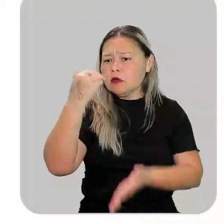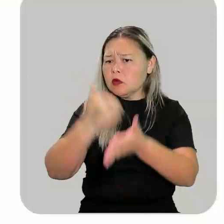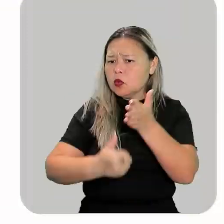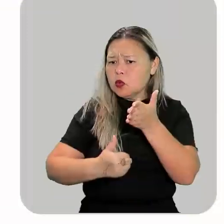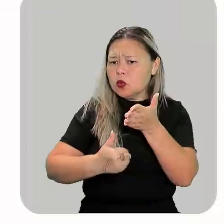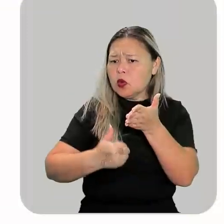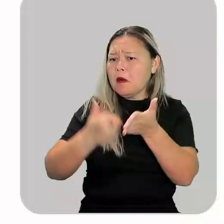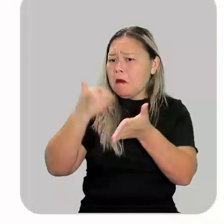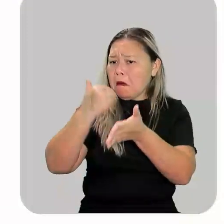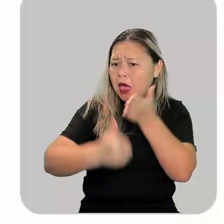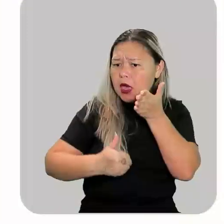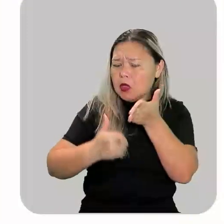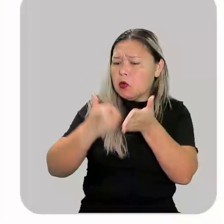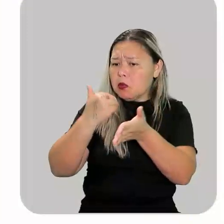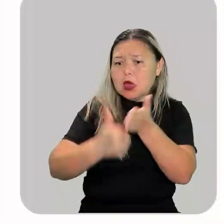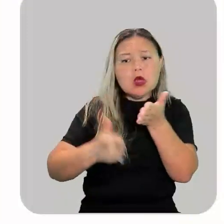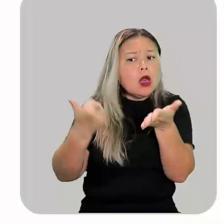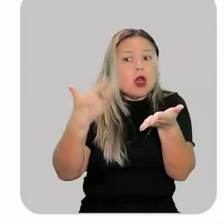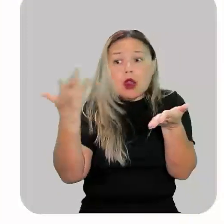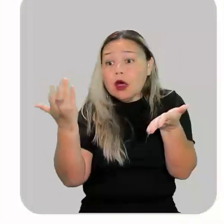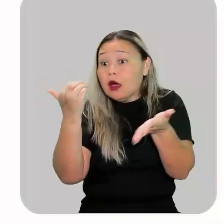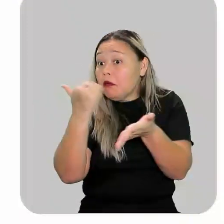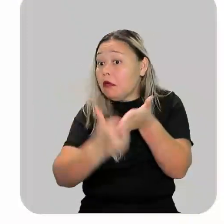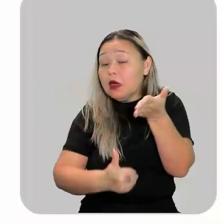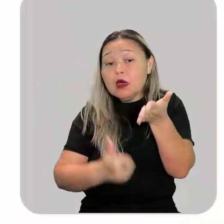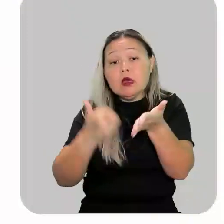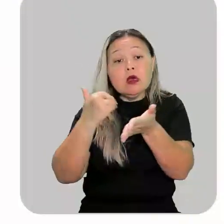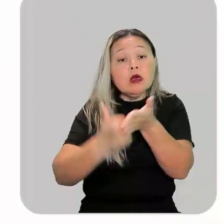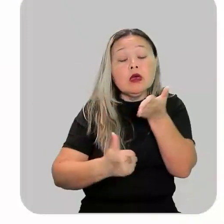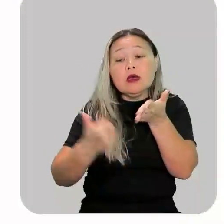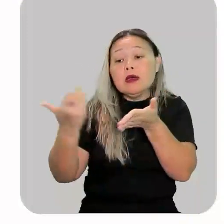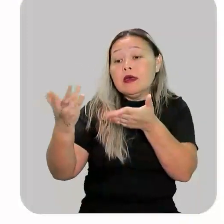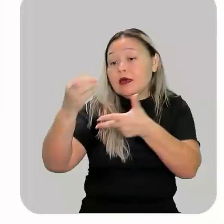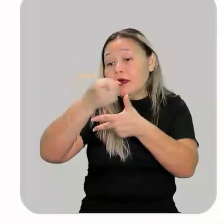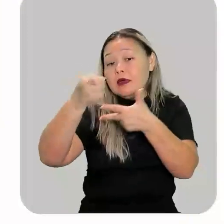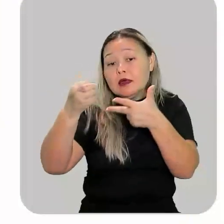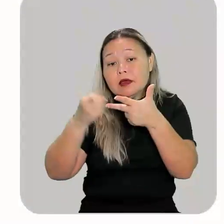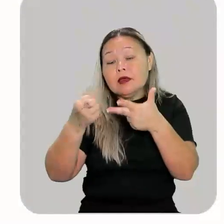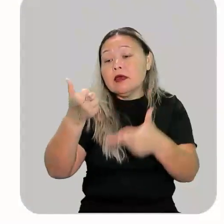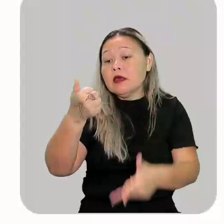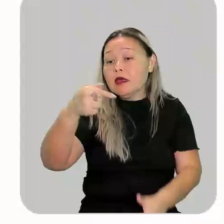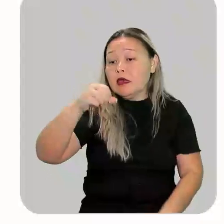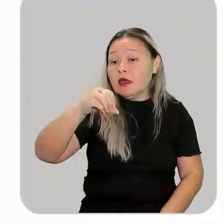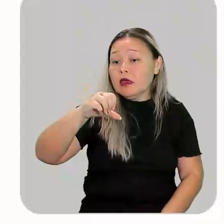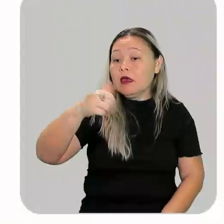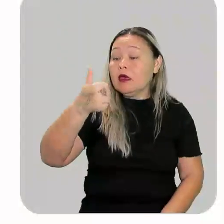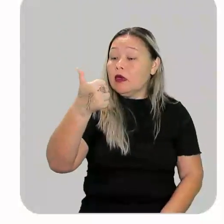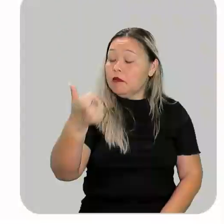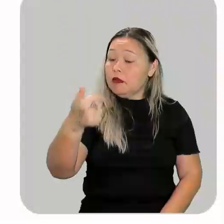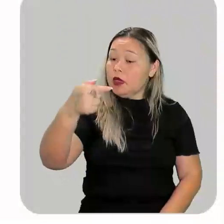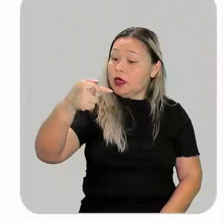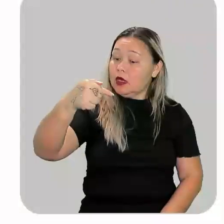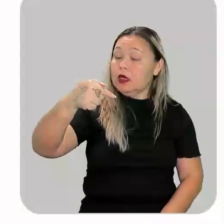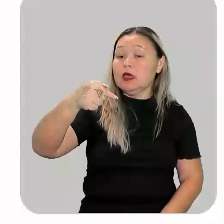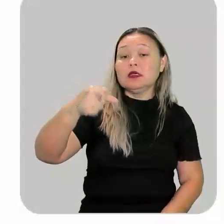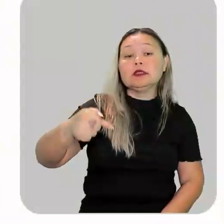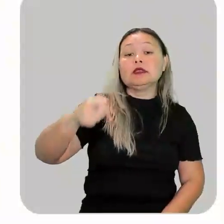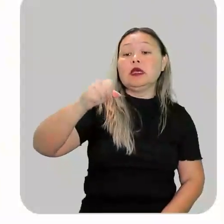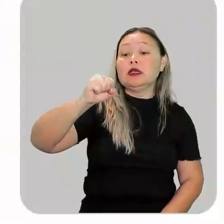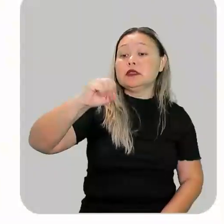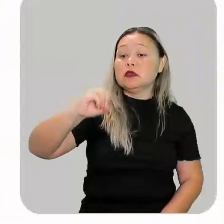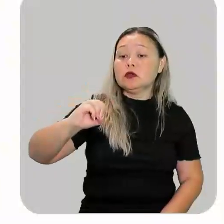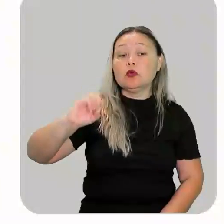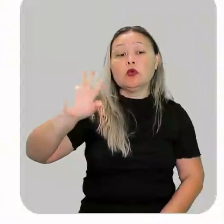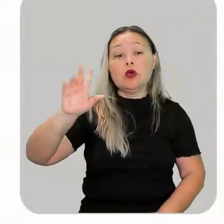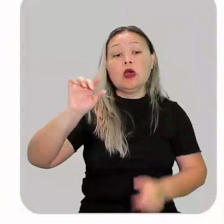assim, continha de menos? Isso. Claro, gente, olha lá. Esse é o Enem, ó. 1.780. 1.780 vai ser no mês de? Janeiro.